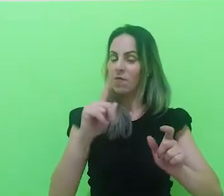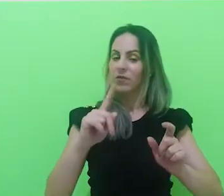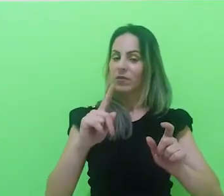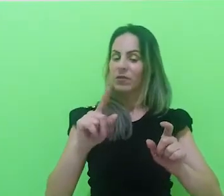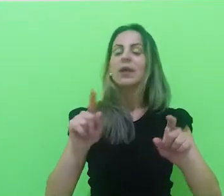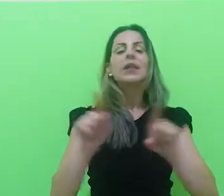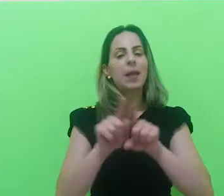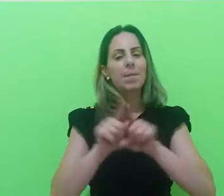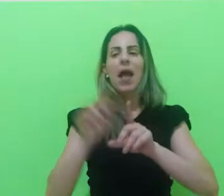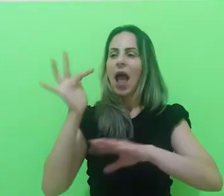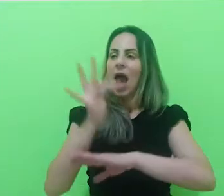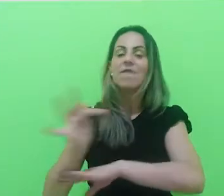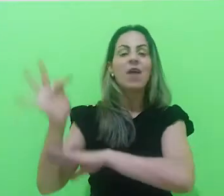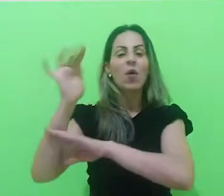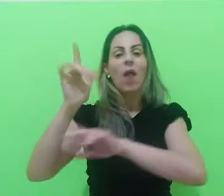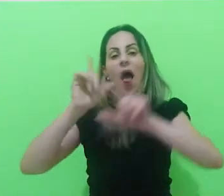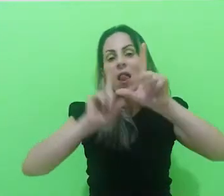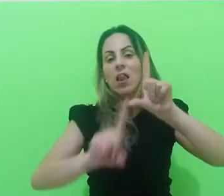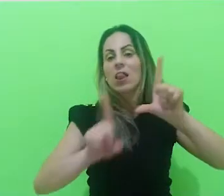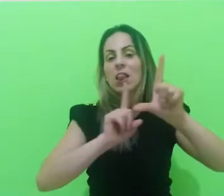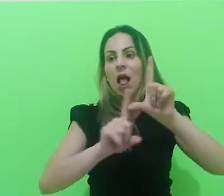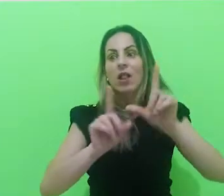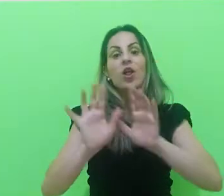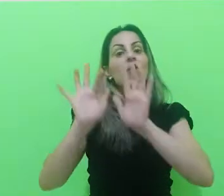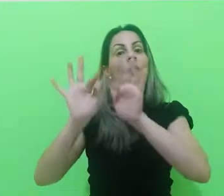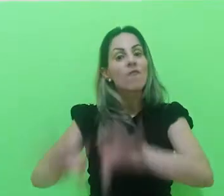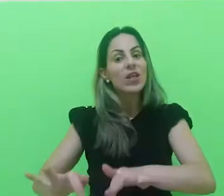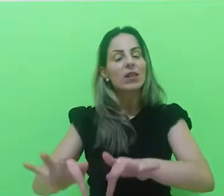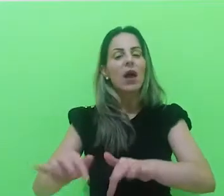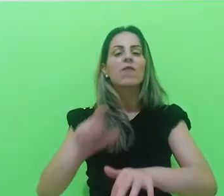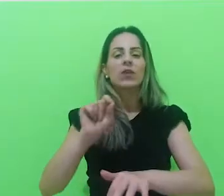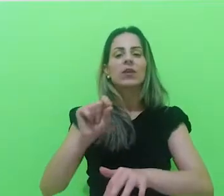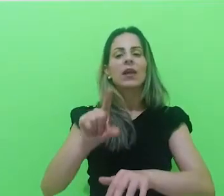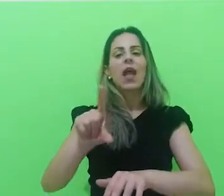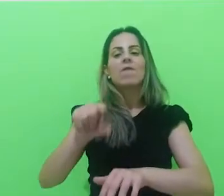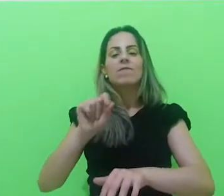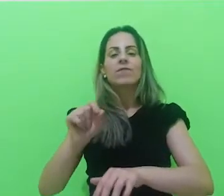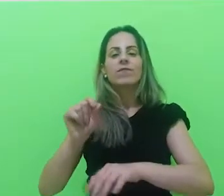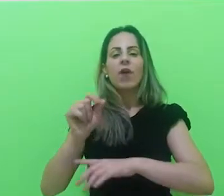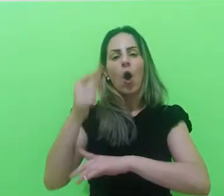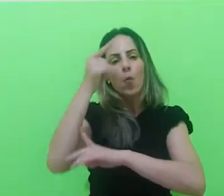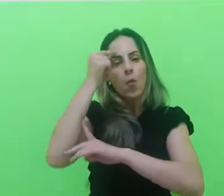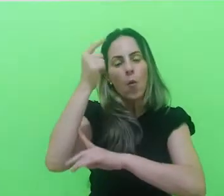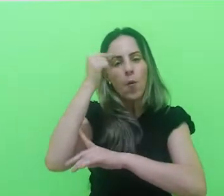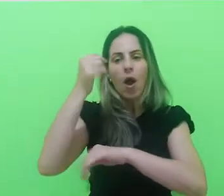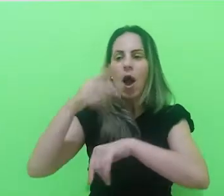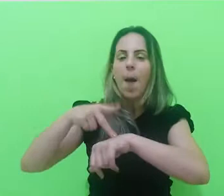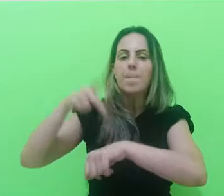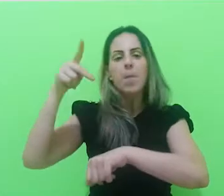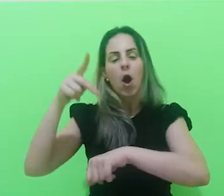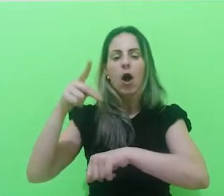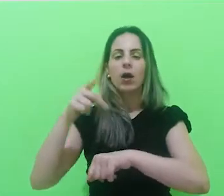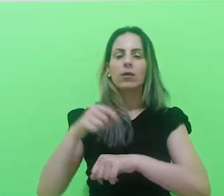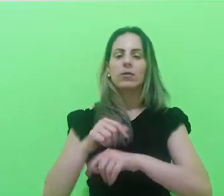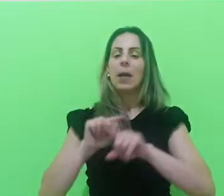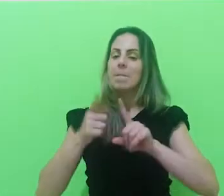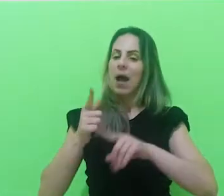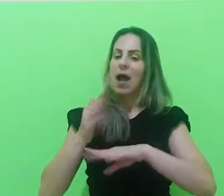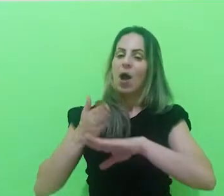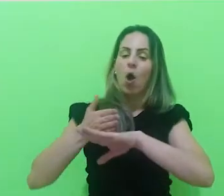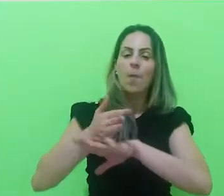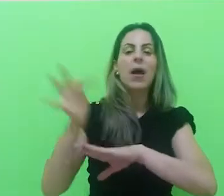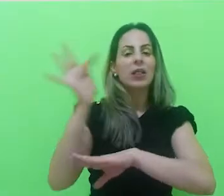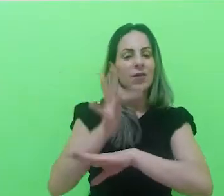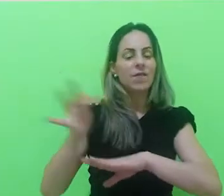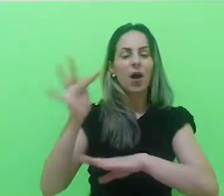assim como numa faculdade de letras, lá no final, quando você quer se especializar para isso. Isso não quer dizer que quando você entre na faculdade você